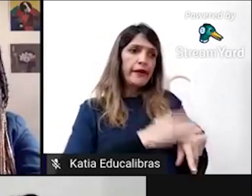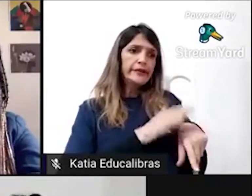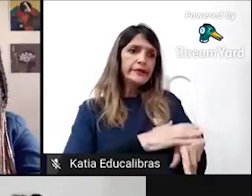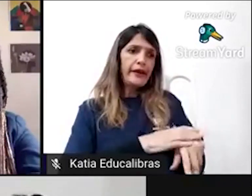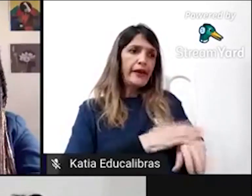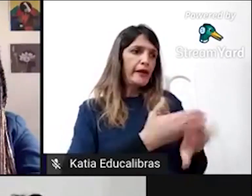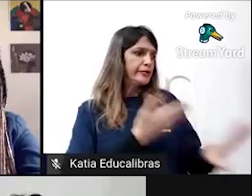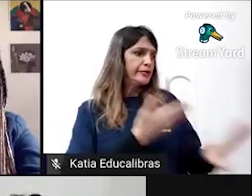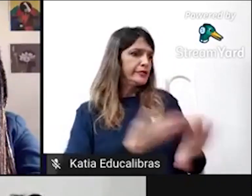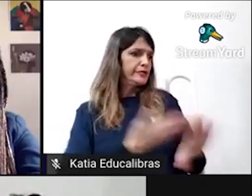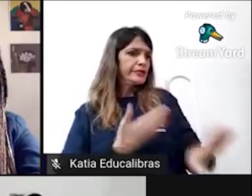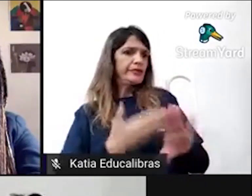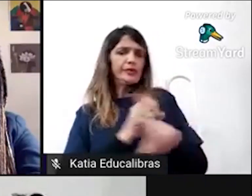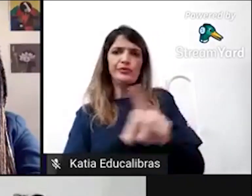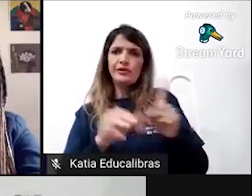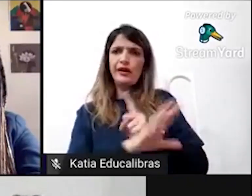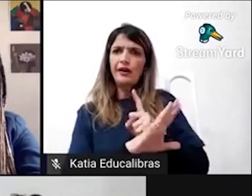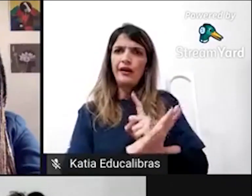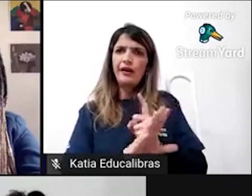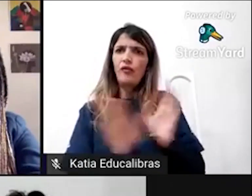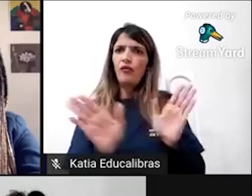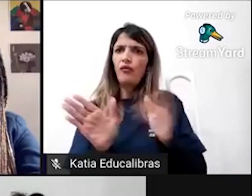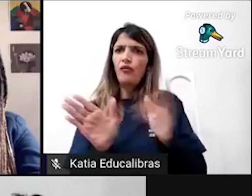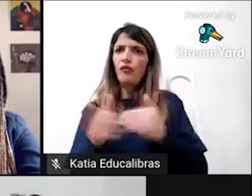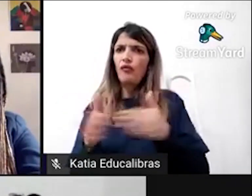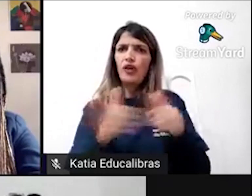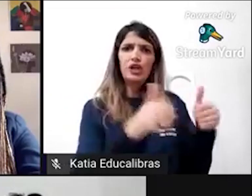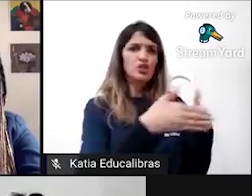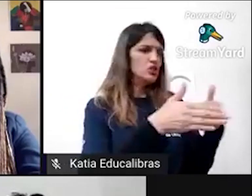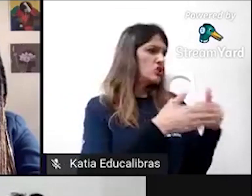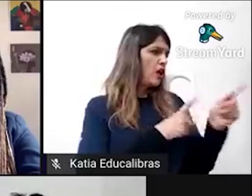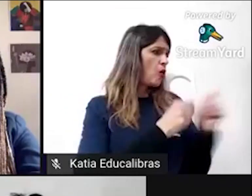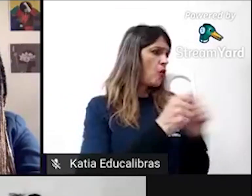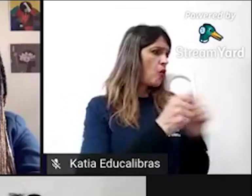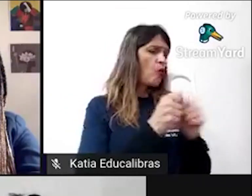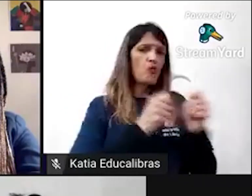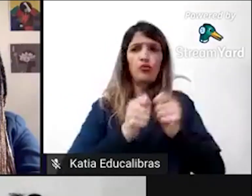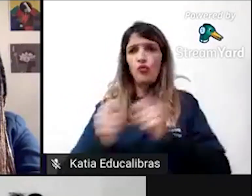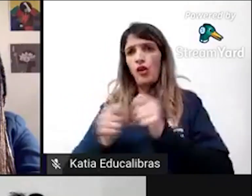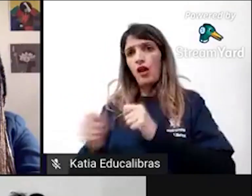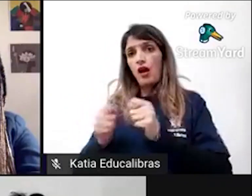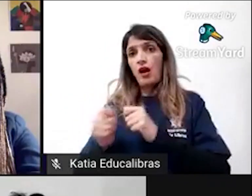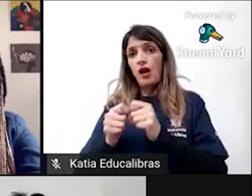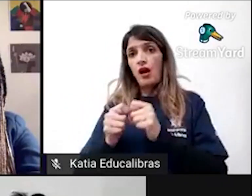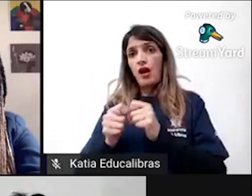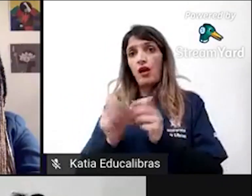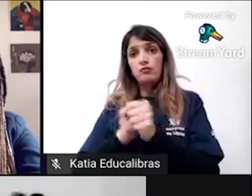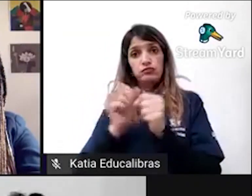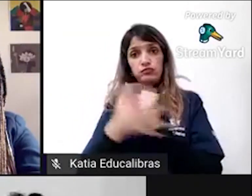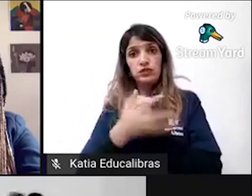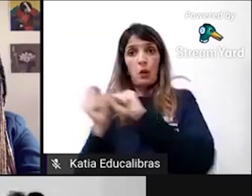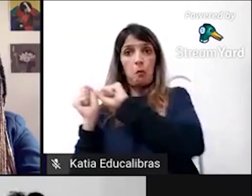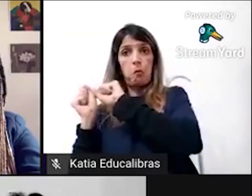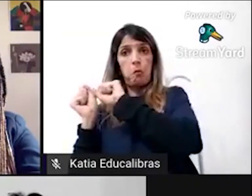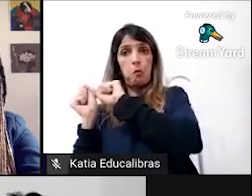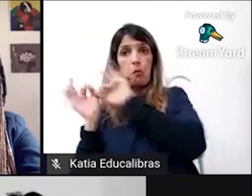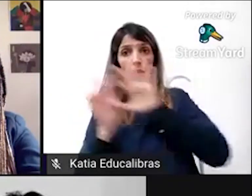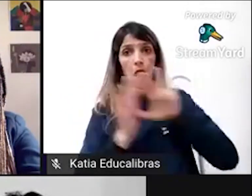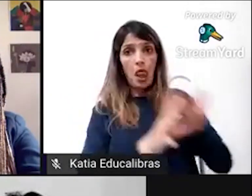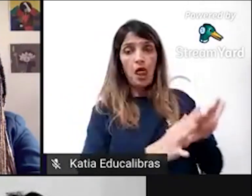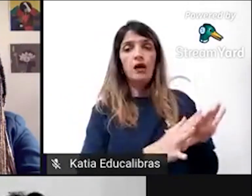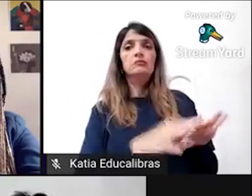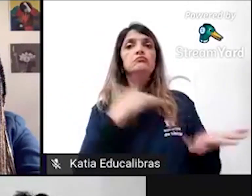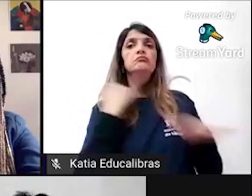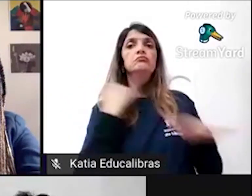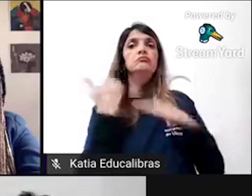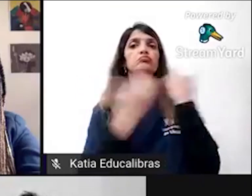que fechar as entradas, controlar para que o vírus não ataque tantos indígenas.